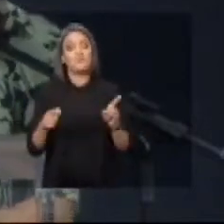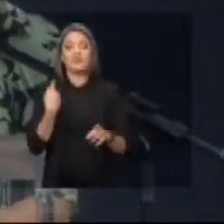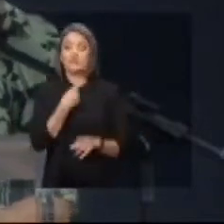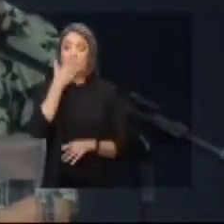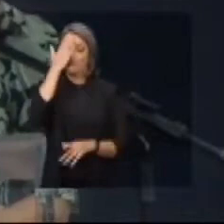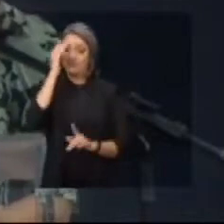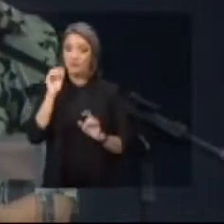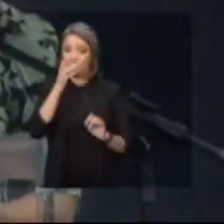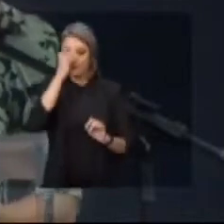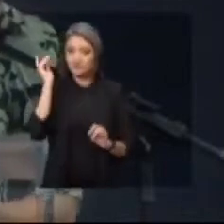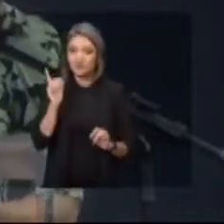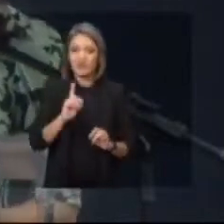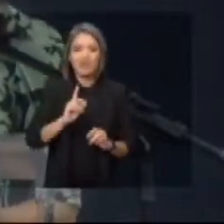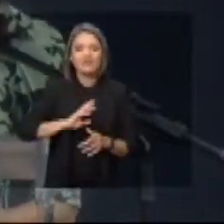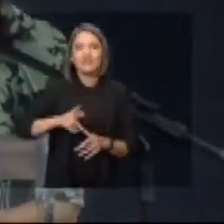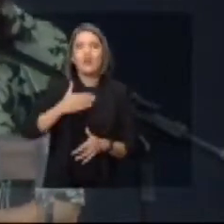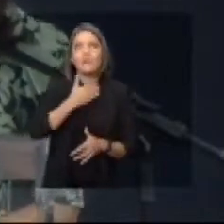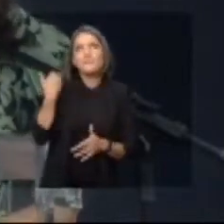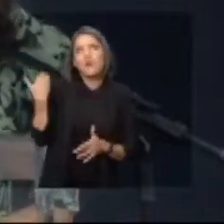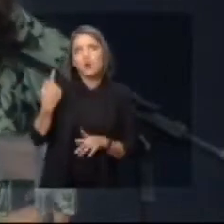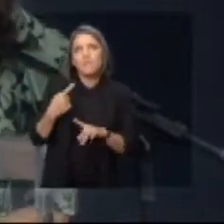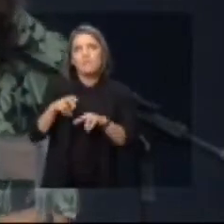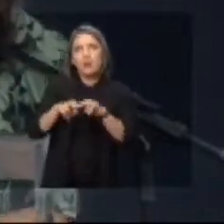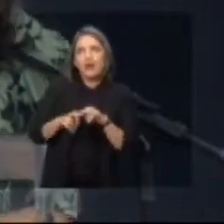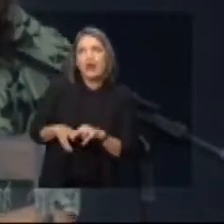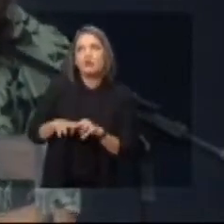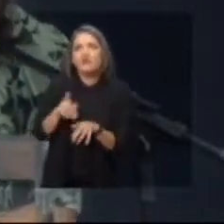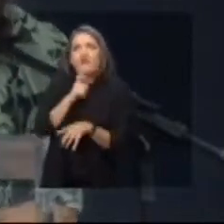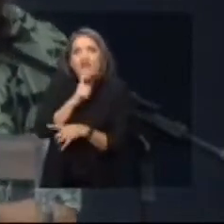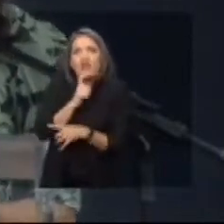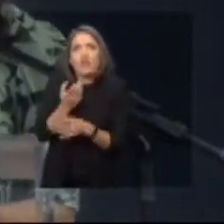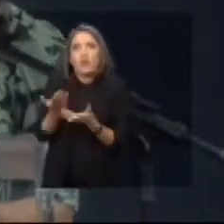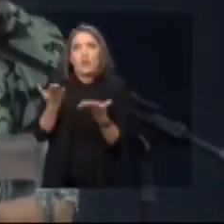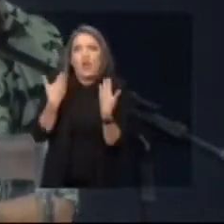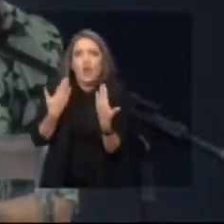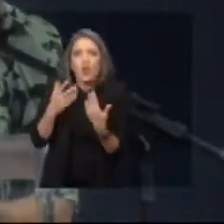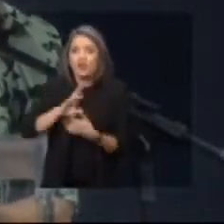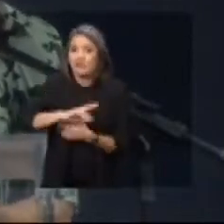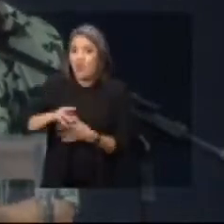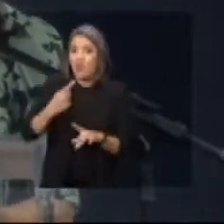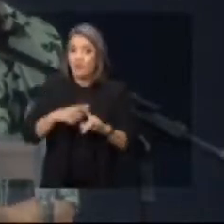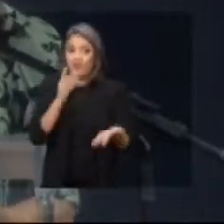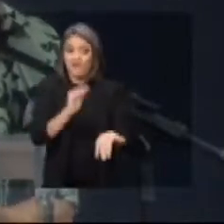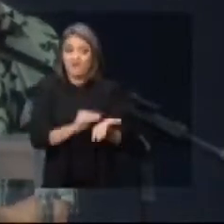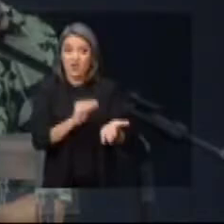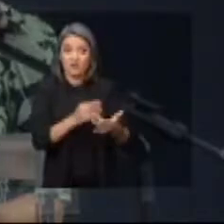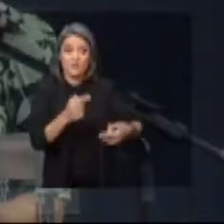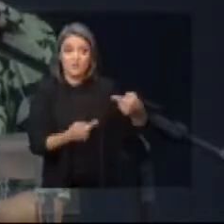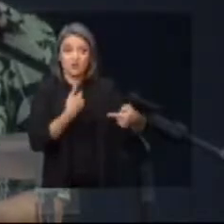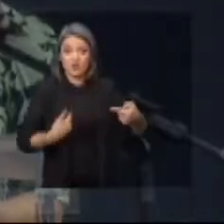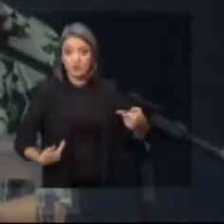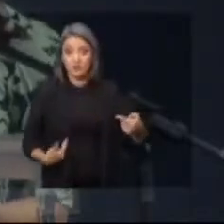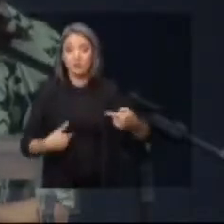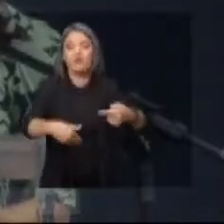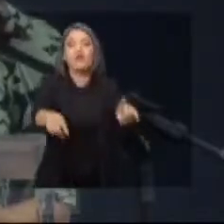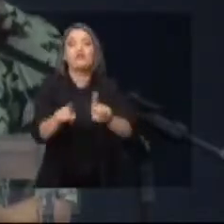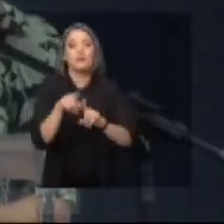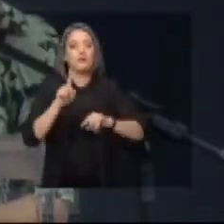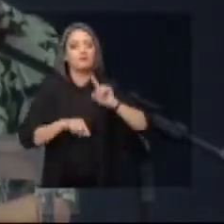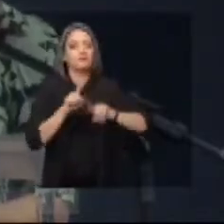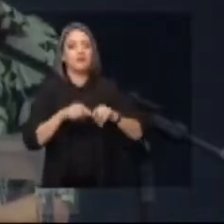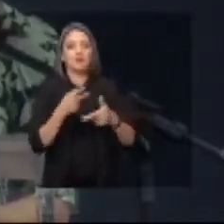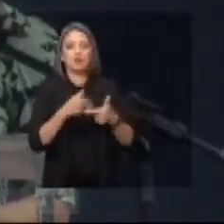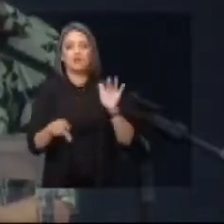é que as pessoas não estão morrendo Pelo frio pela chuva pelo calor elas estão morrendo porque não tem política pública a retirada de pertences afeta ainda a integridade